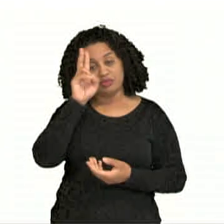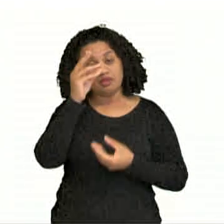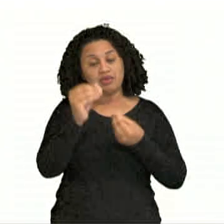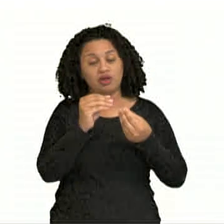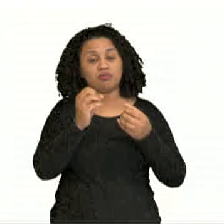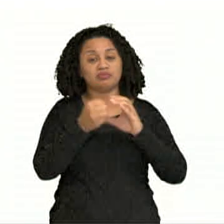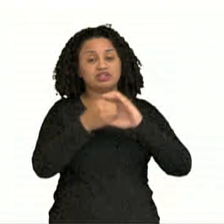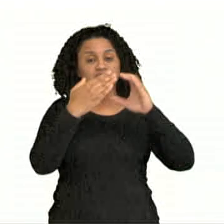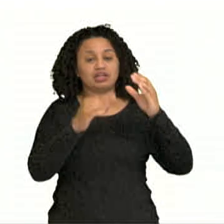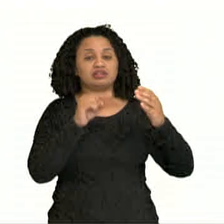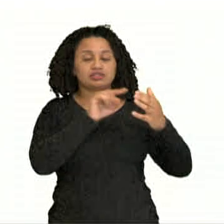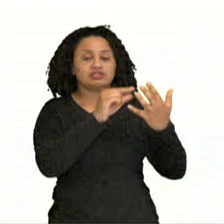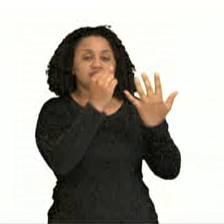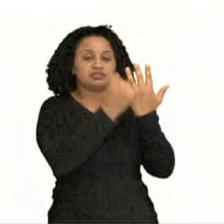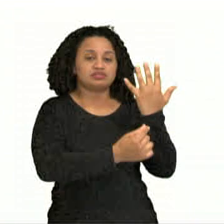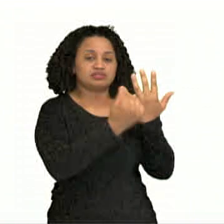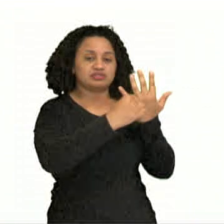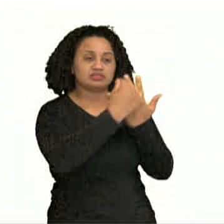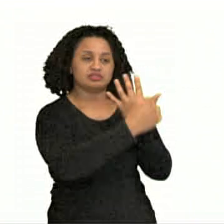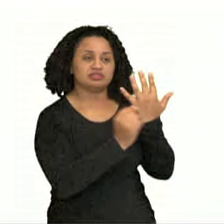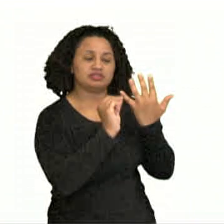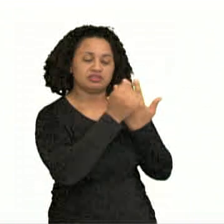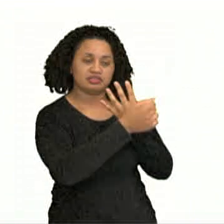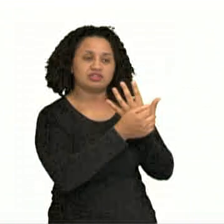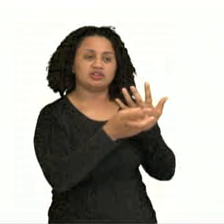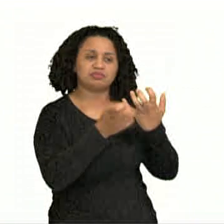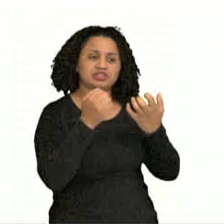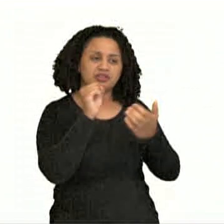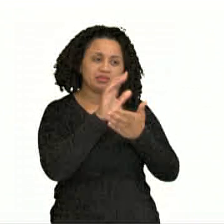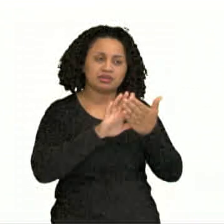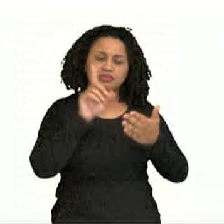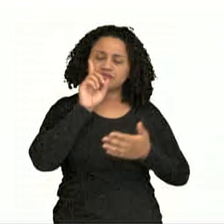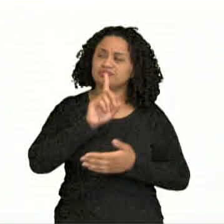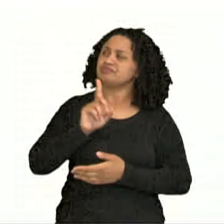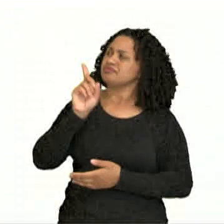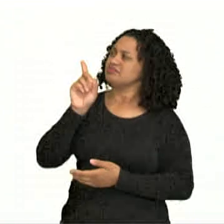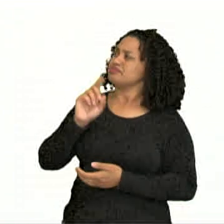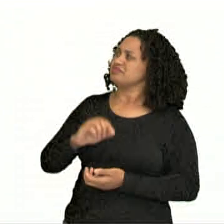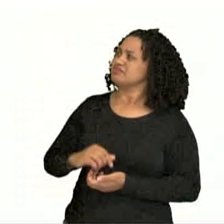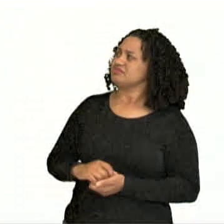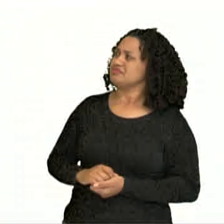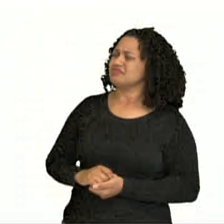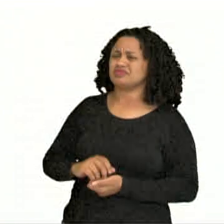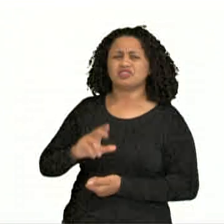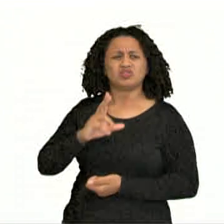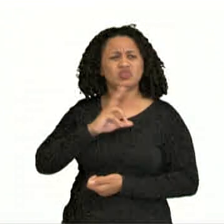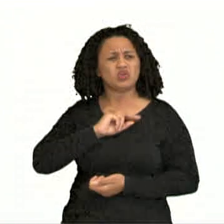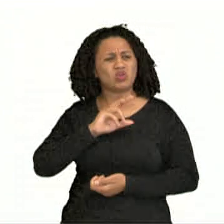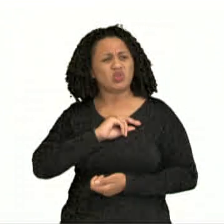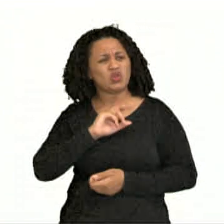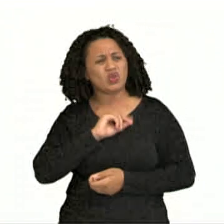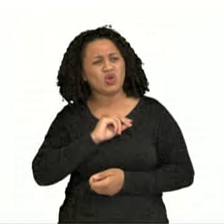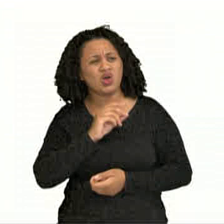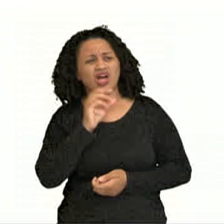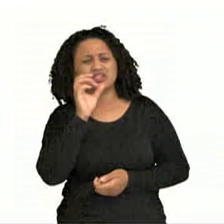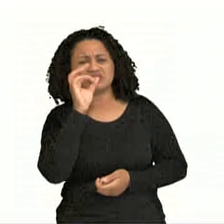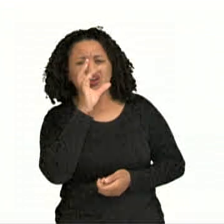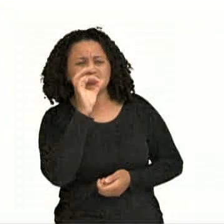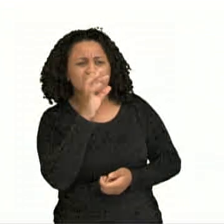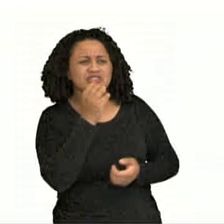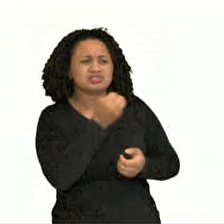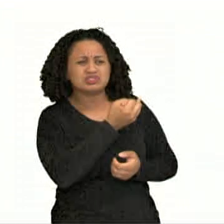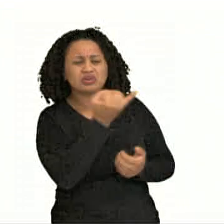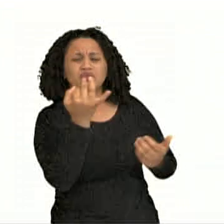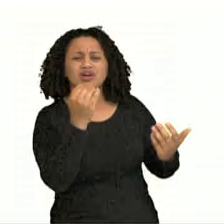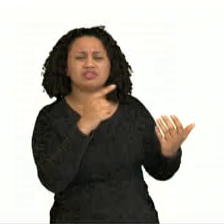briófitas? Olhem a imagem ali. Nossa, Fabiano, quanta coisa verde, parece até um tapete verde que colocaram